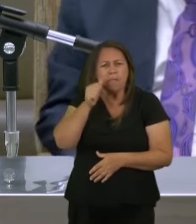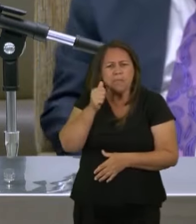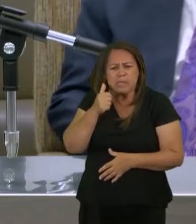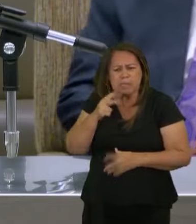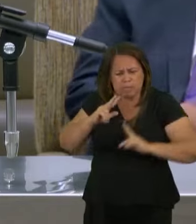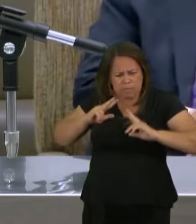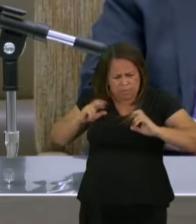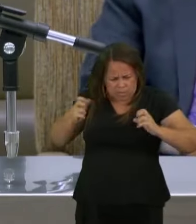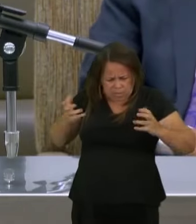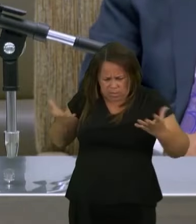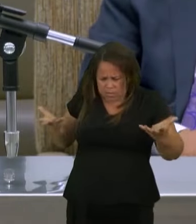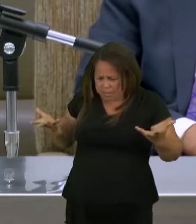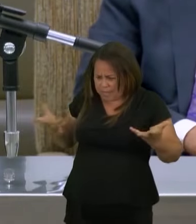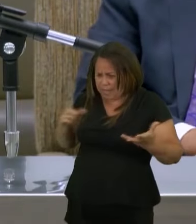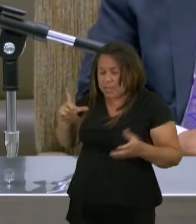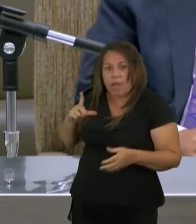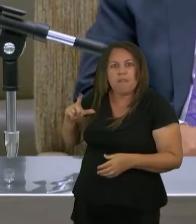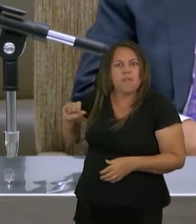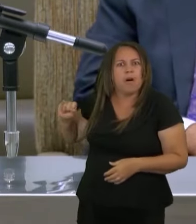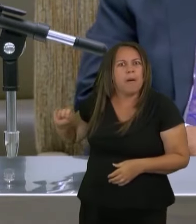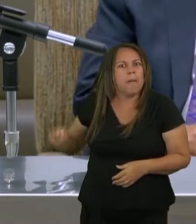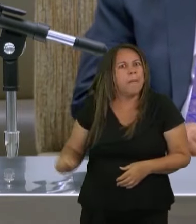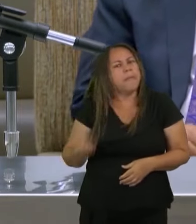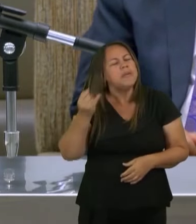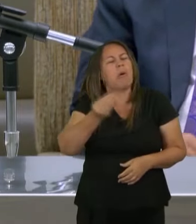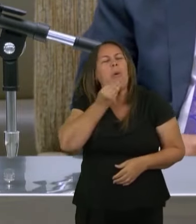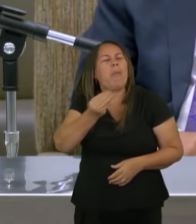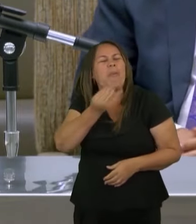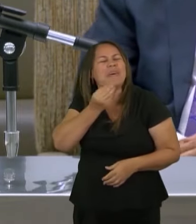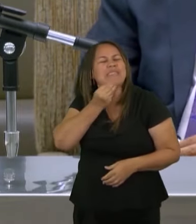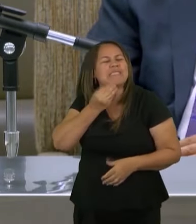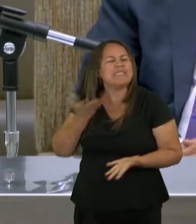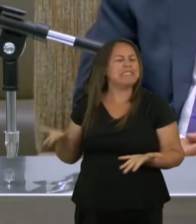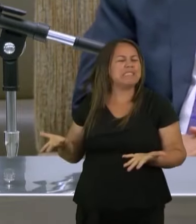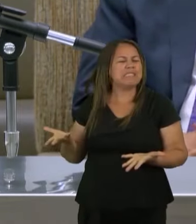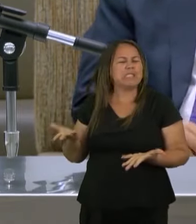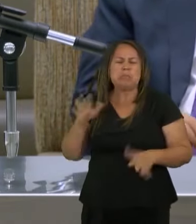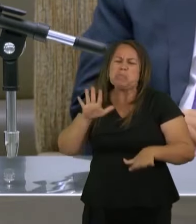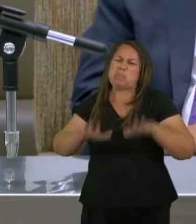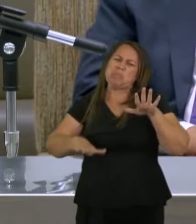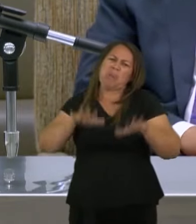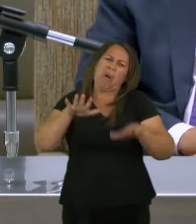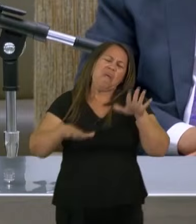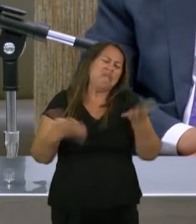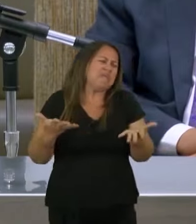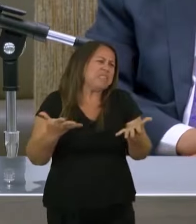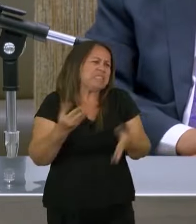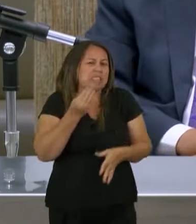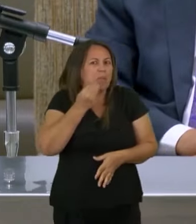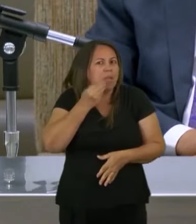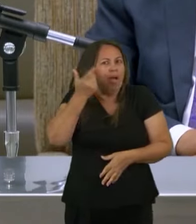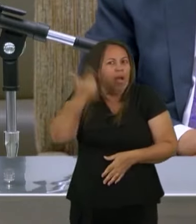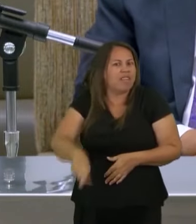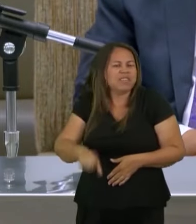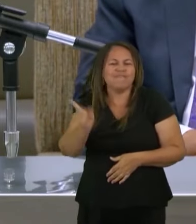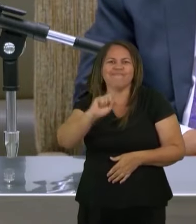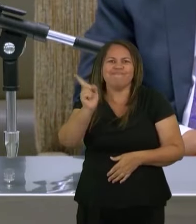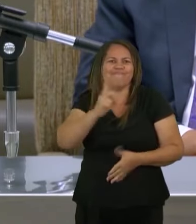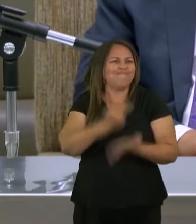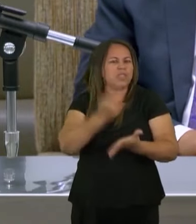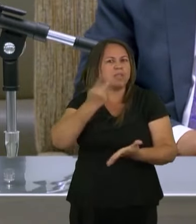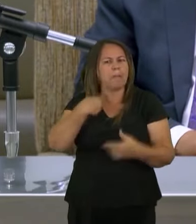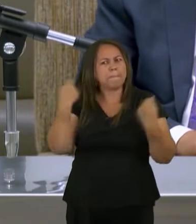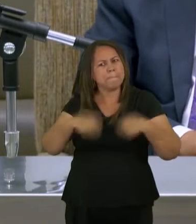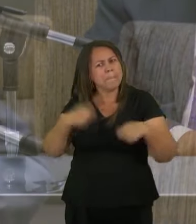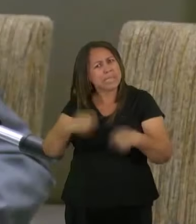percebe que ela tinha uma oportunidade e talvez aquela oportunidade não se repetiria. Ela tinha